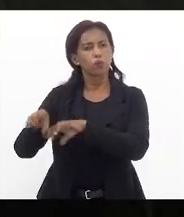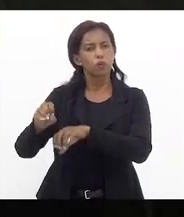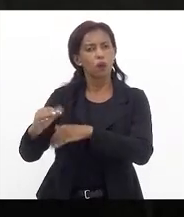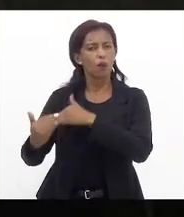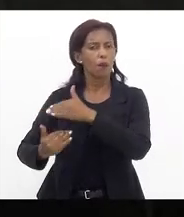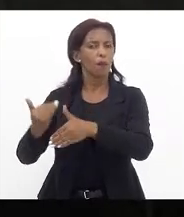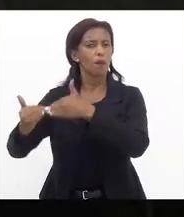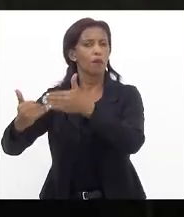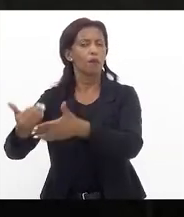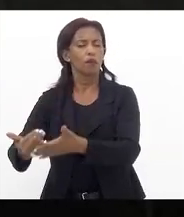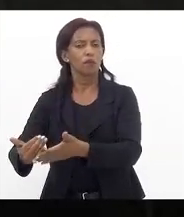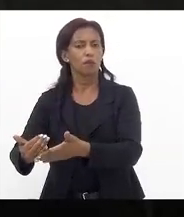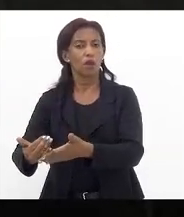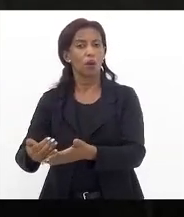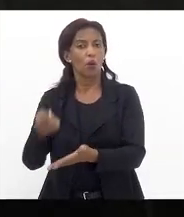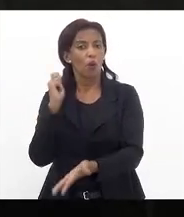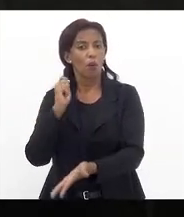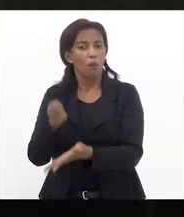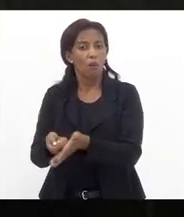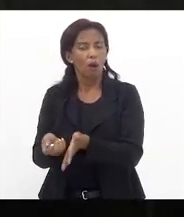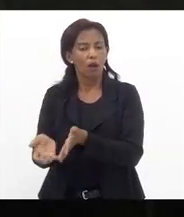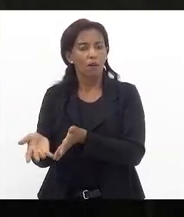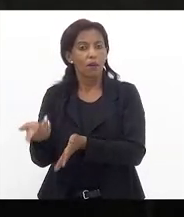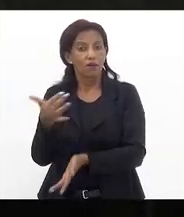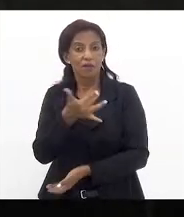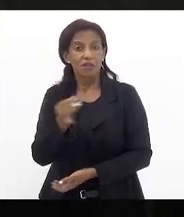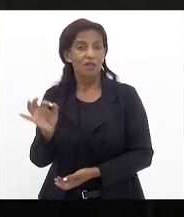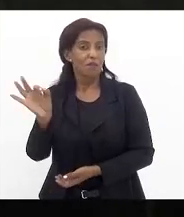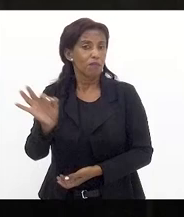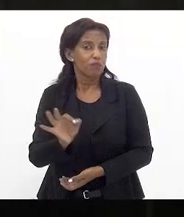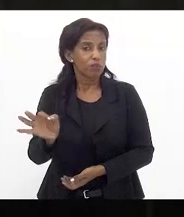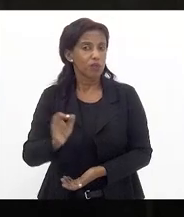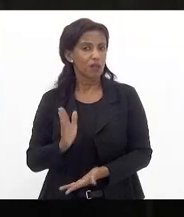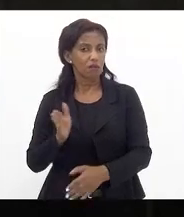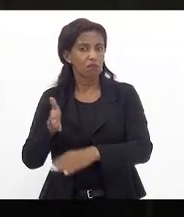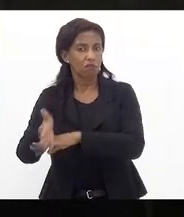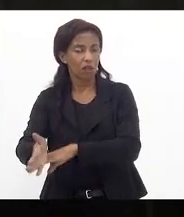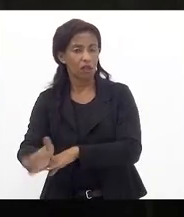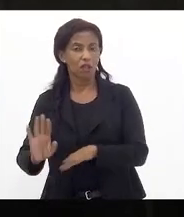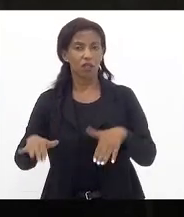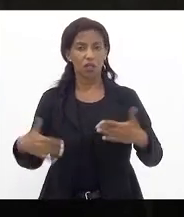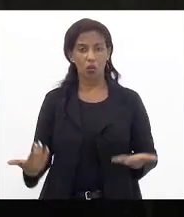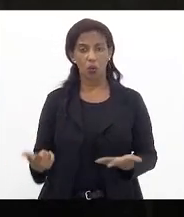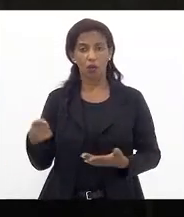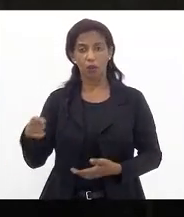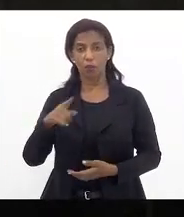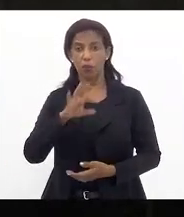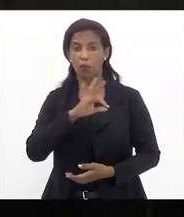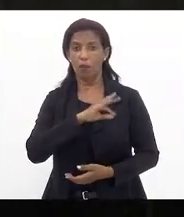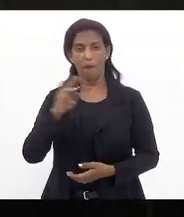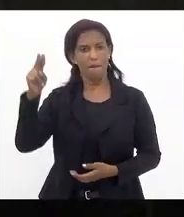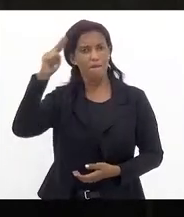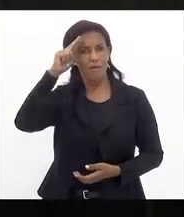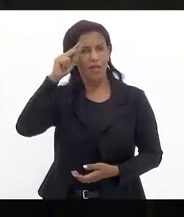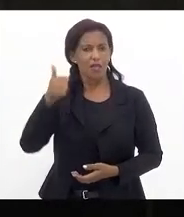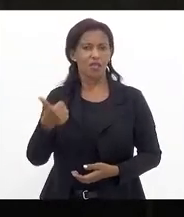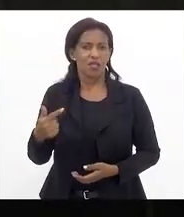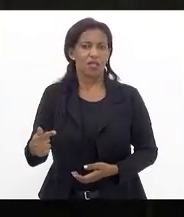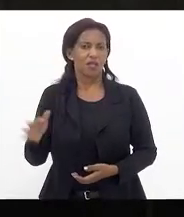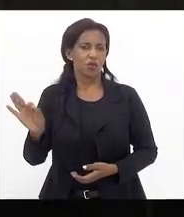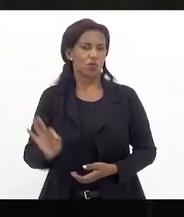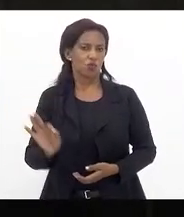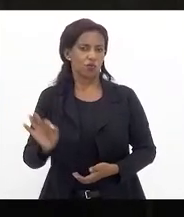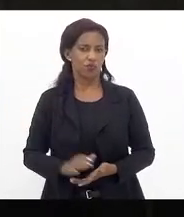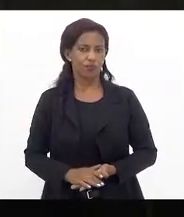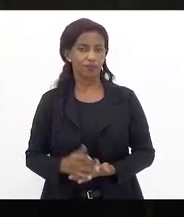progressão, ou seja, o pedágio era de 100%. Enquanto que para os militares de 17%.